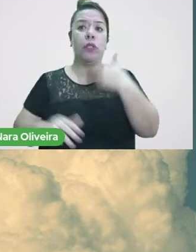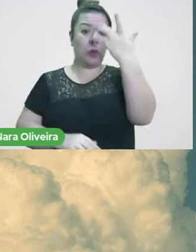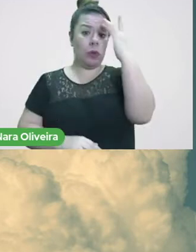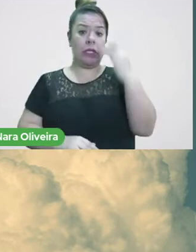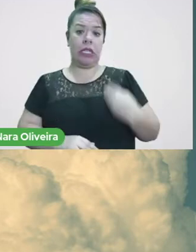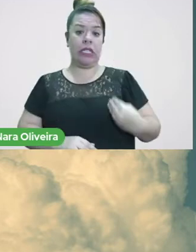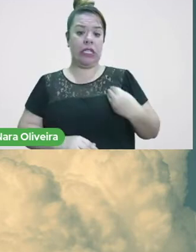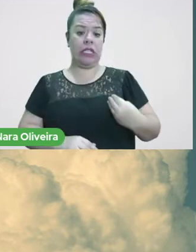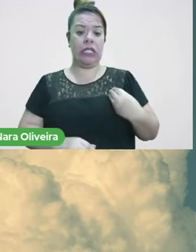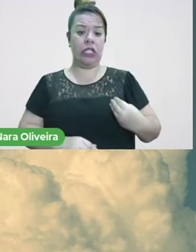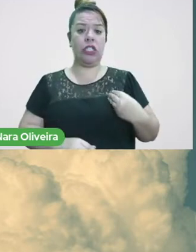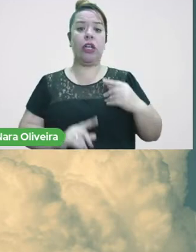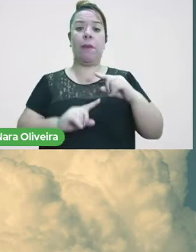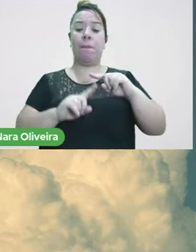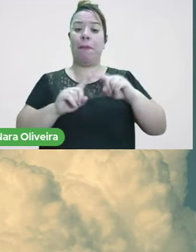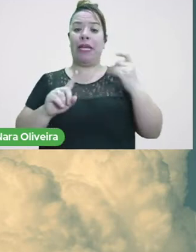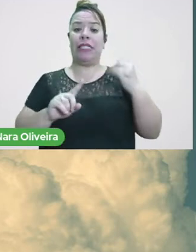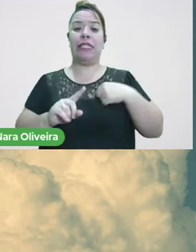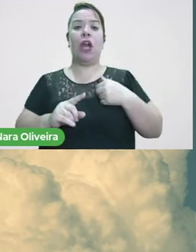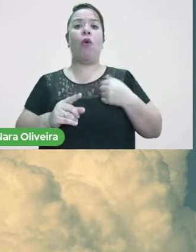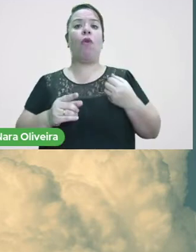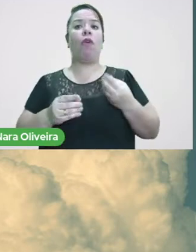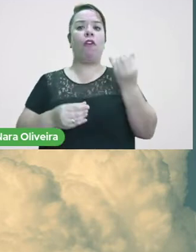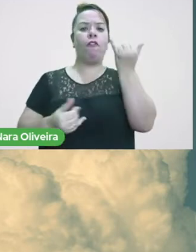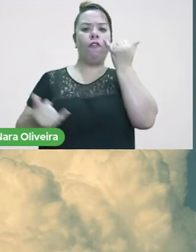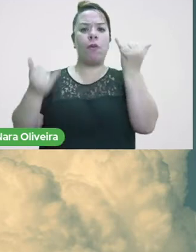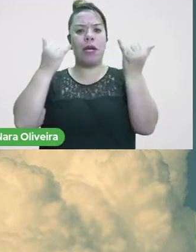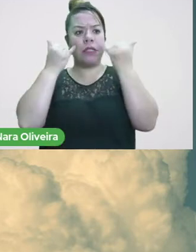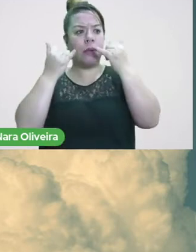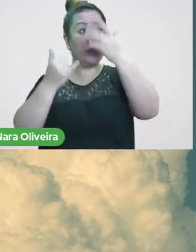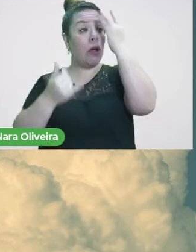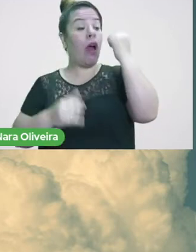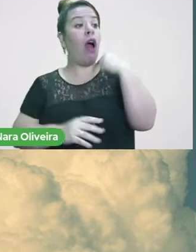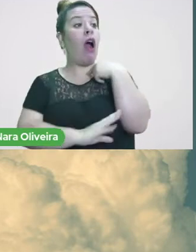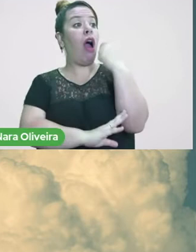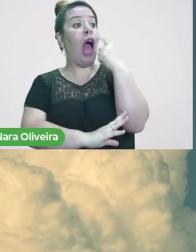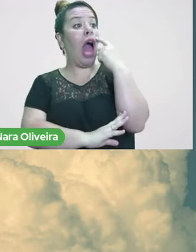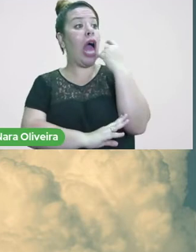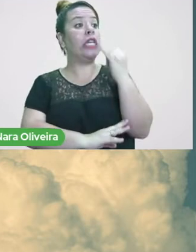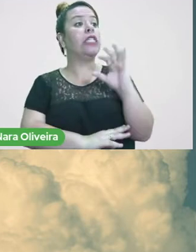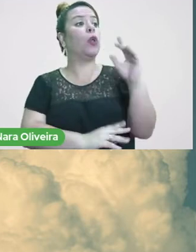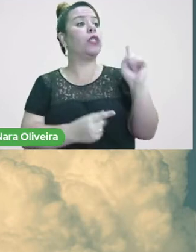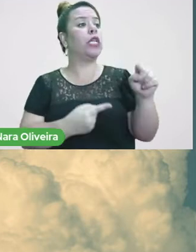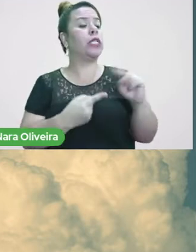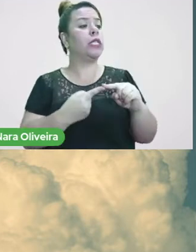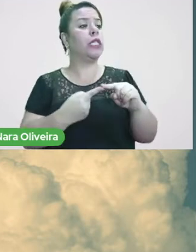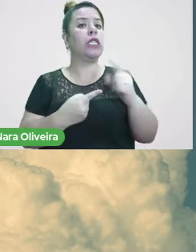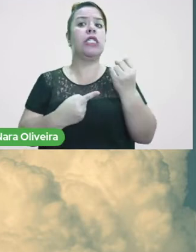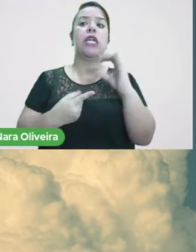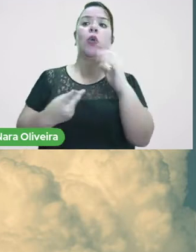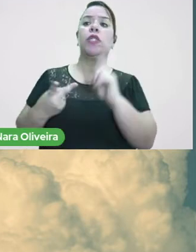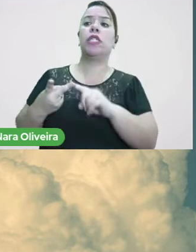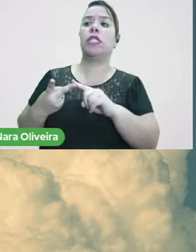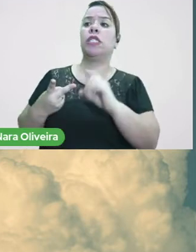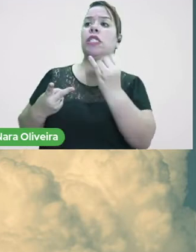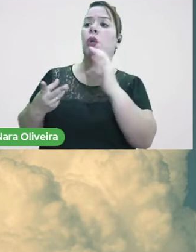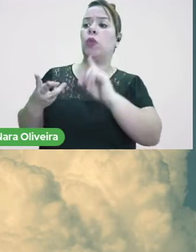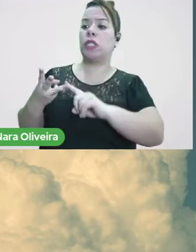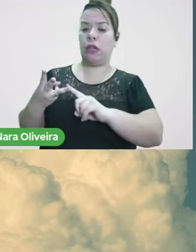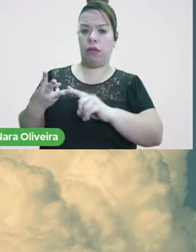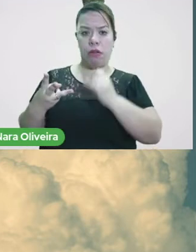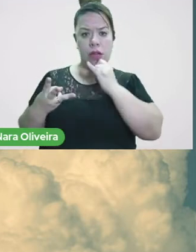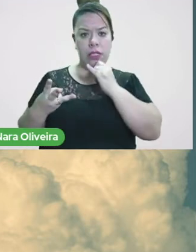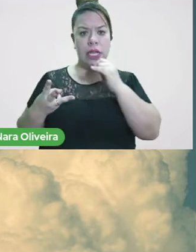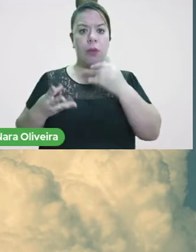pessoas começam a ponderar. E se isso acontecer? E se o branch quebrar? E se o showcase